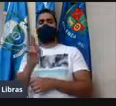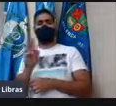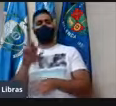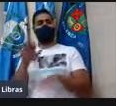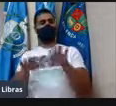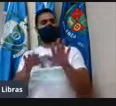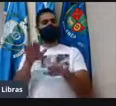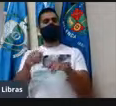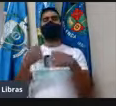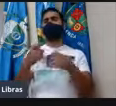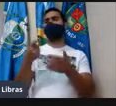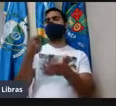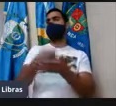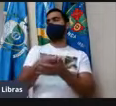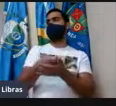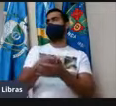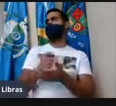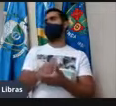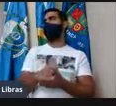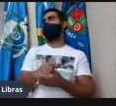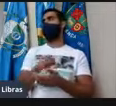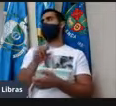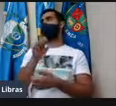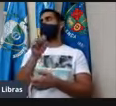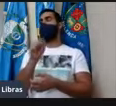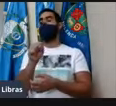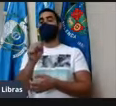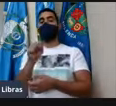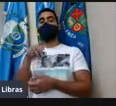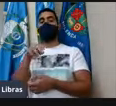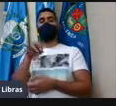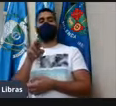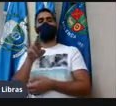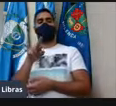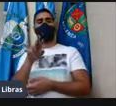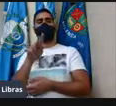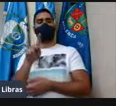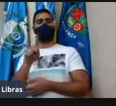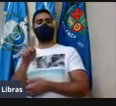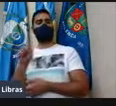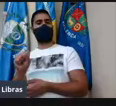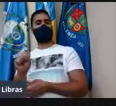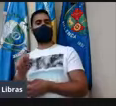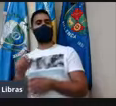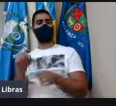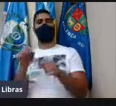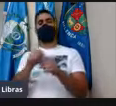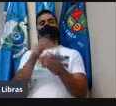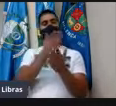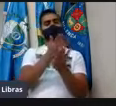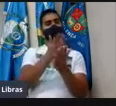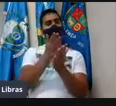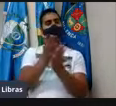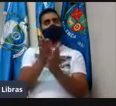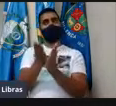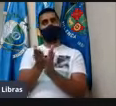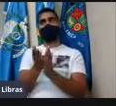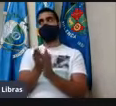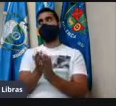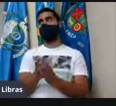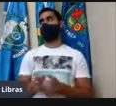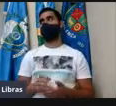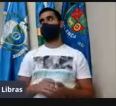ou menos, de dívida. Ou seja, 8 milhões de dívida com RPPS, para poder fazer parcelamento. Desse ano.